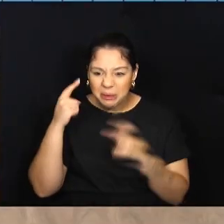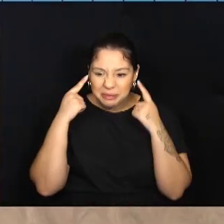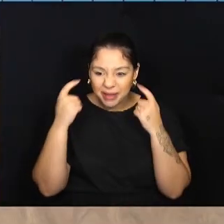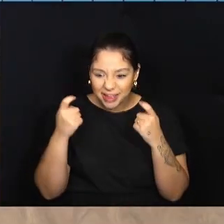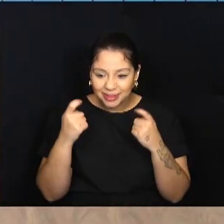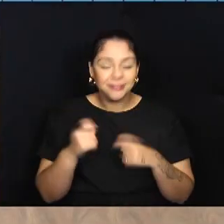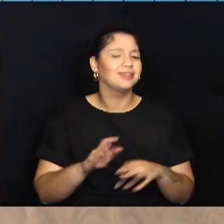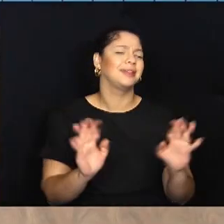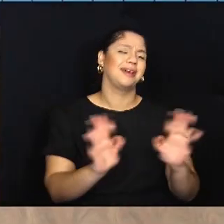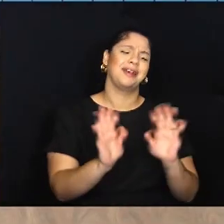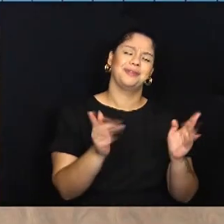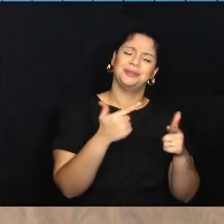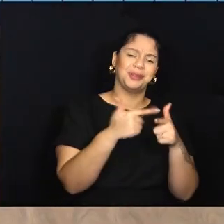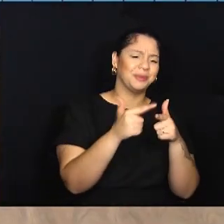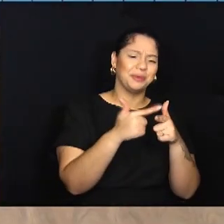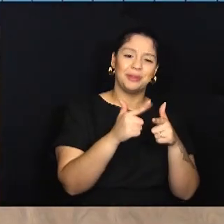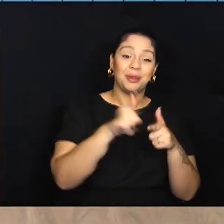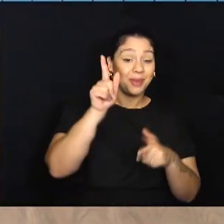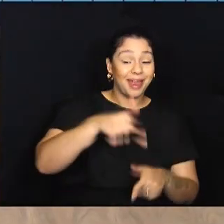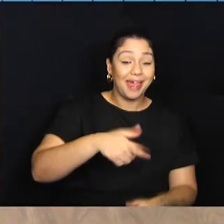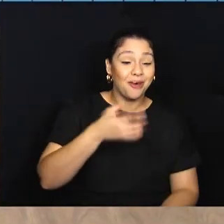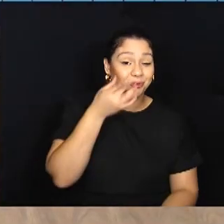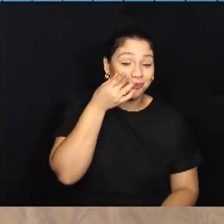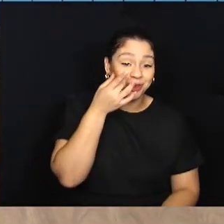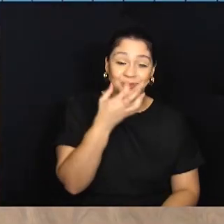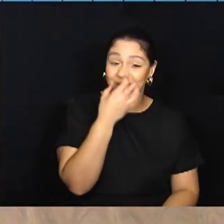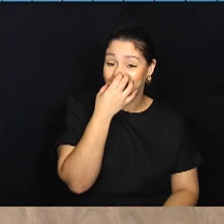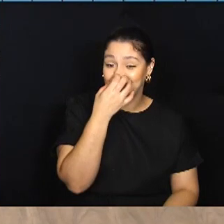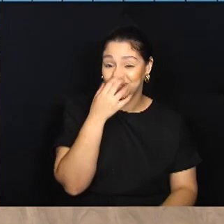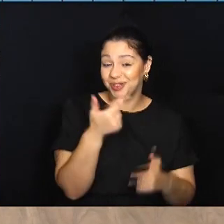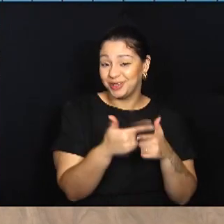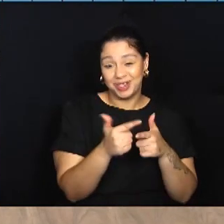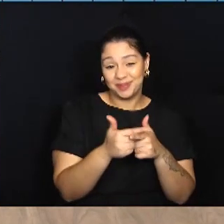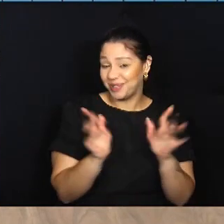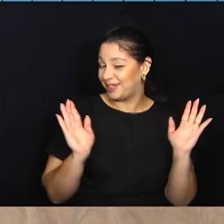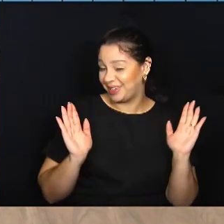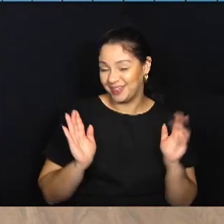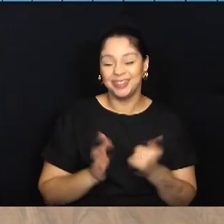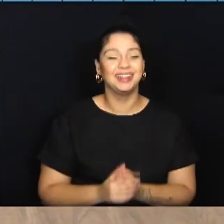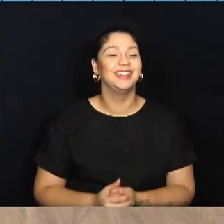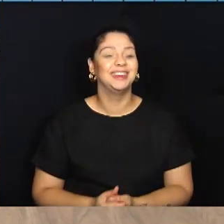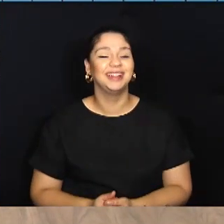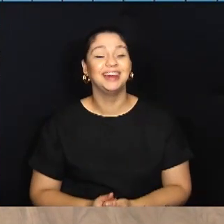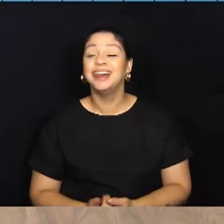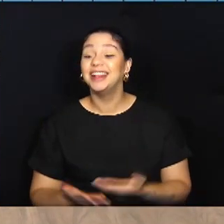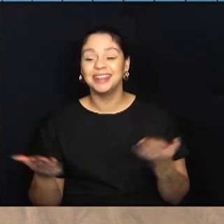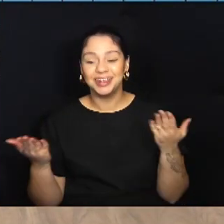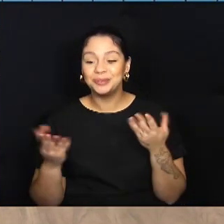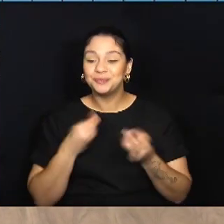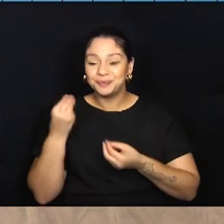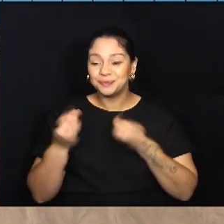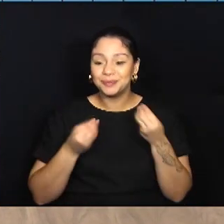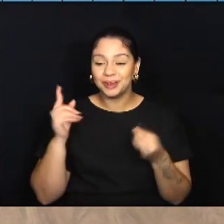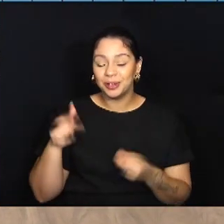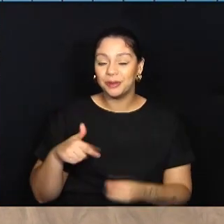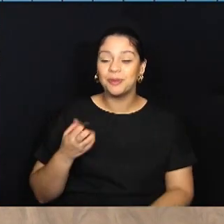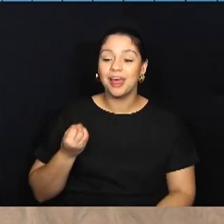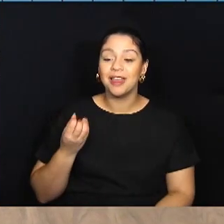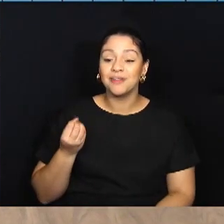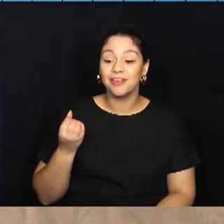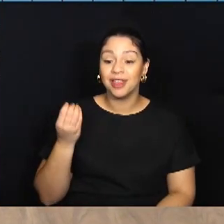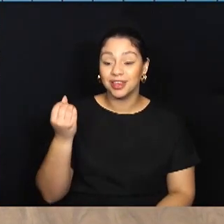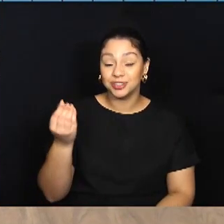ao vivo, deixa os cachorros aí sem problemas. E Glória, como que é fazer essa expedição?